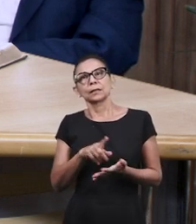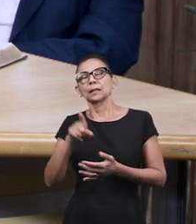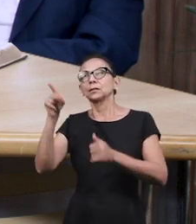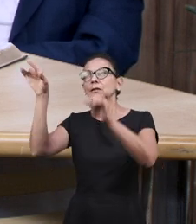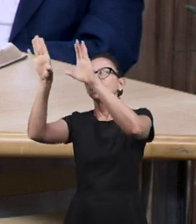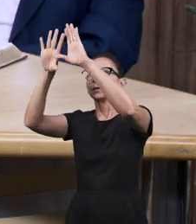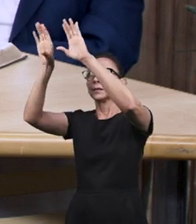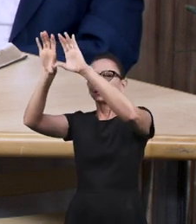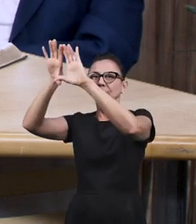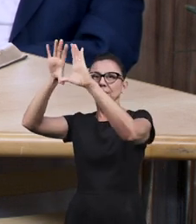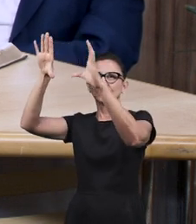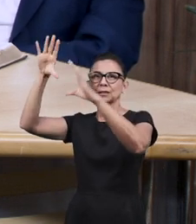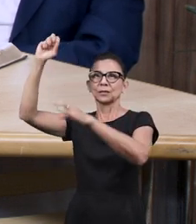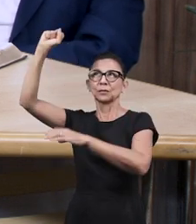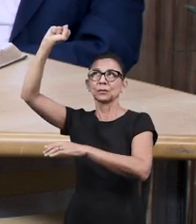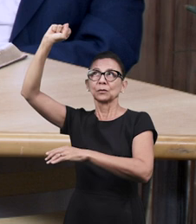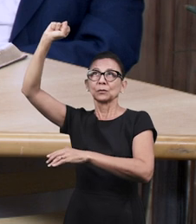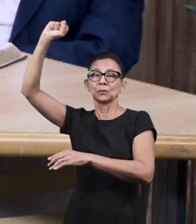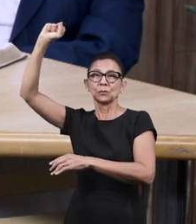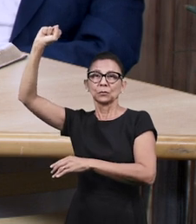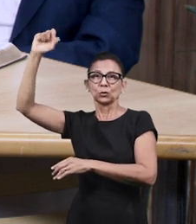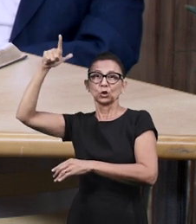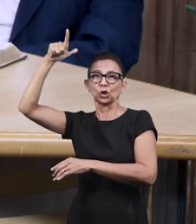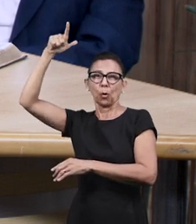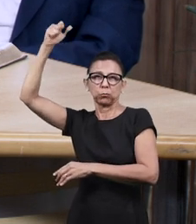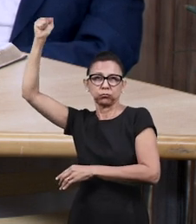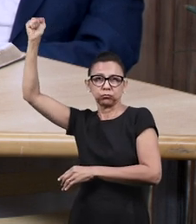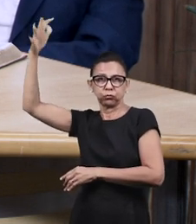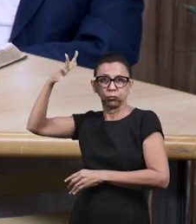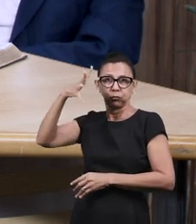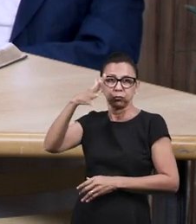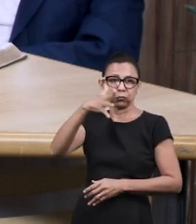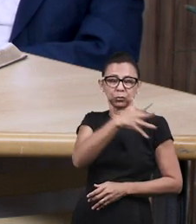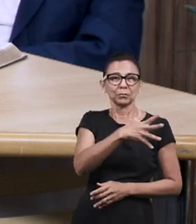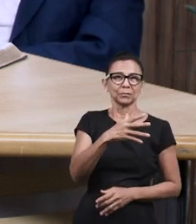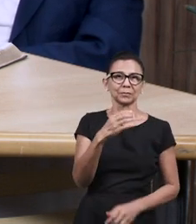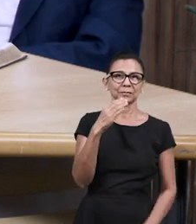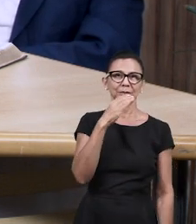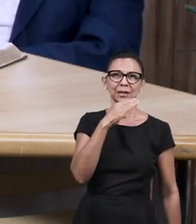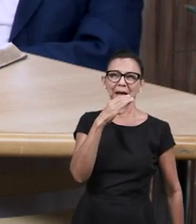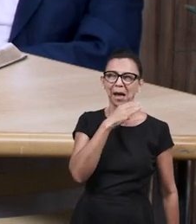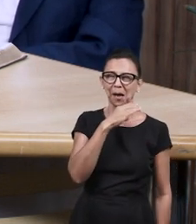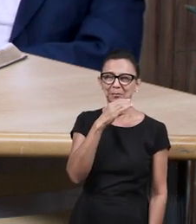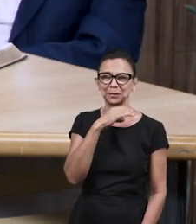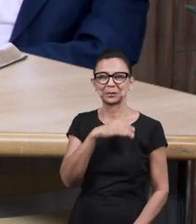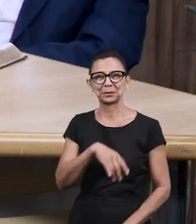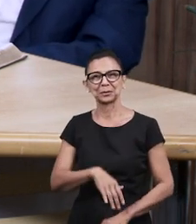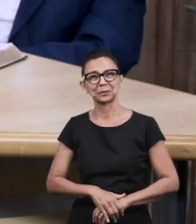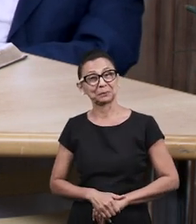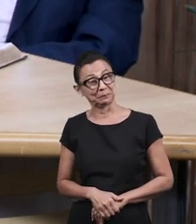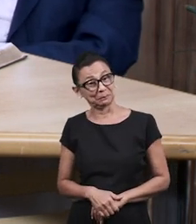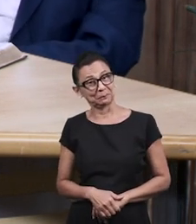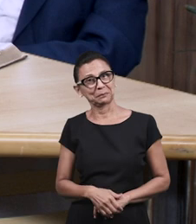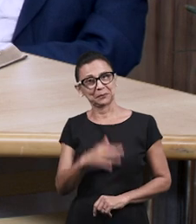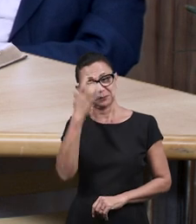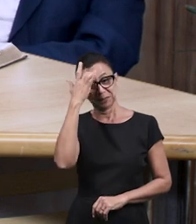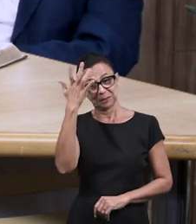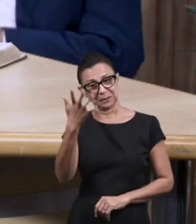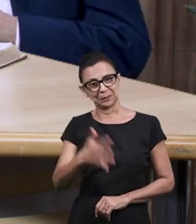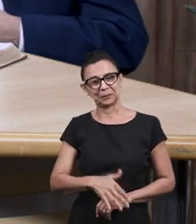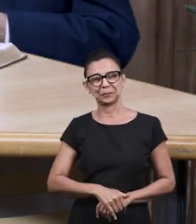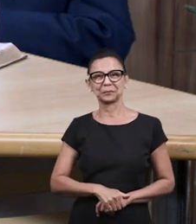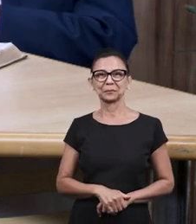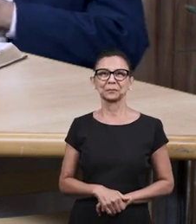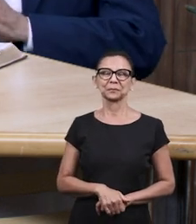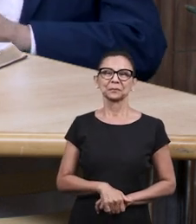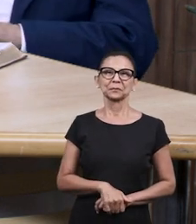saiu de lá 8 minutos antes. 8 minutos, a imagem se formou, né? Aí é mais complexo. Vamos facilitar para